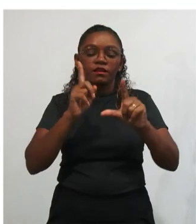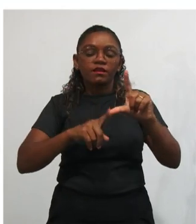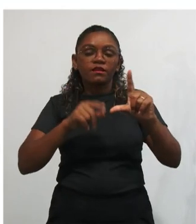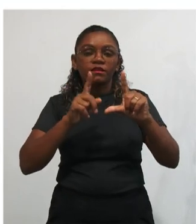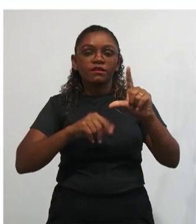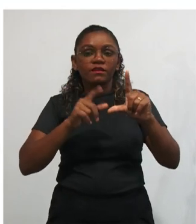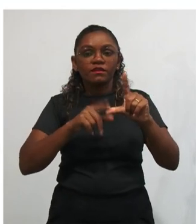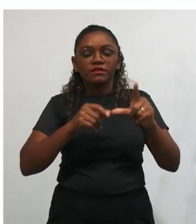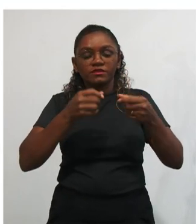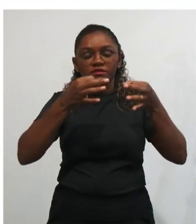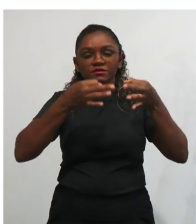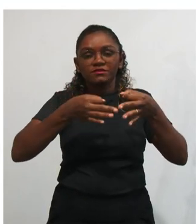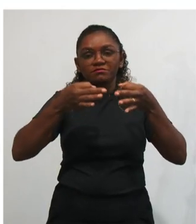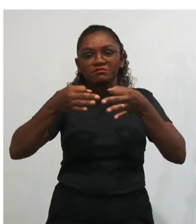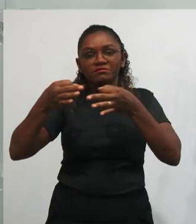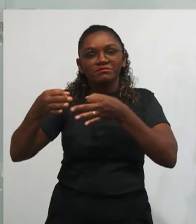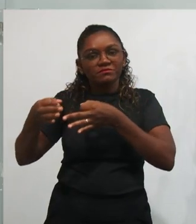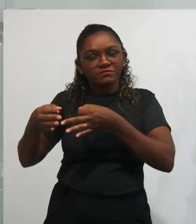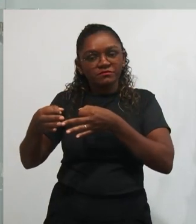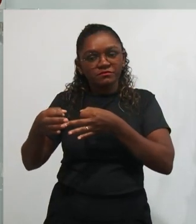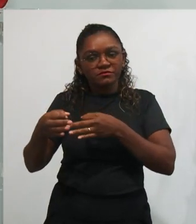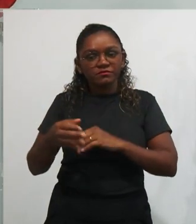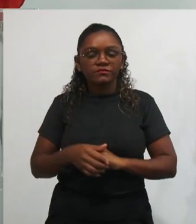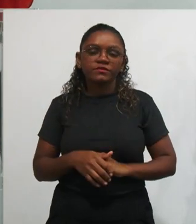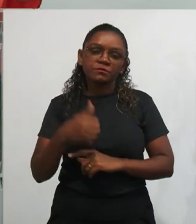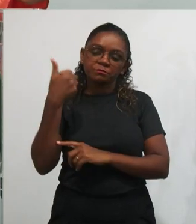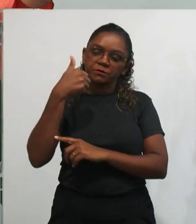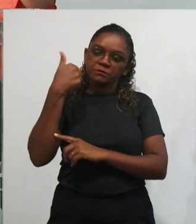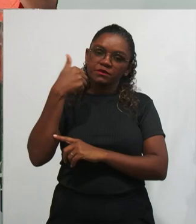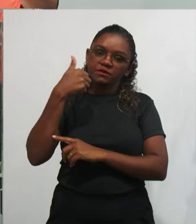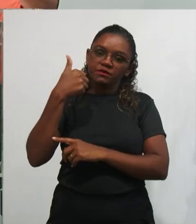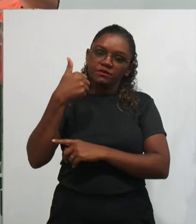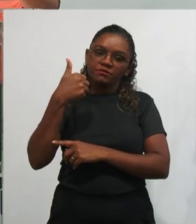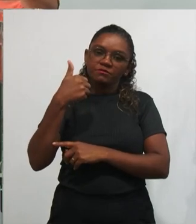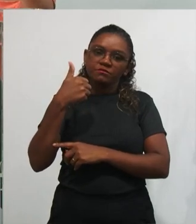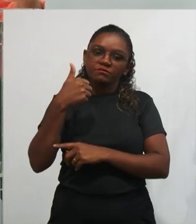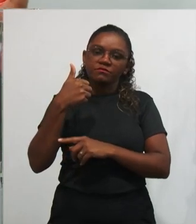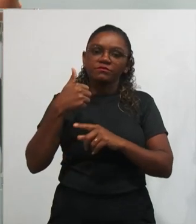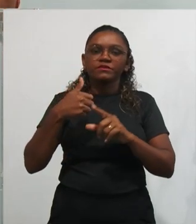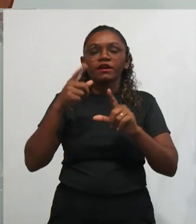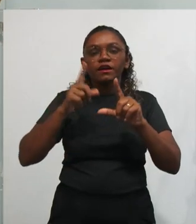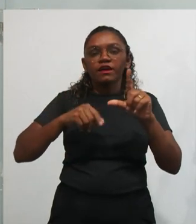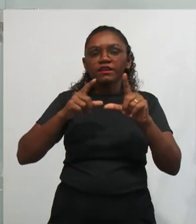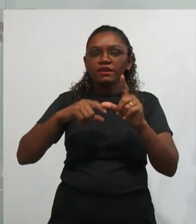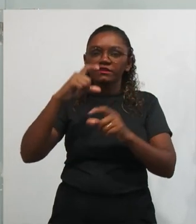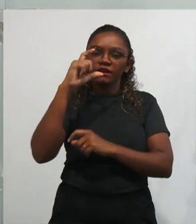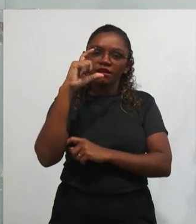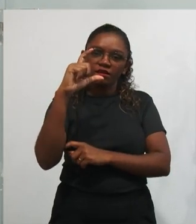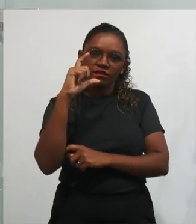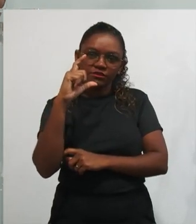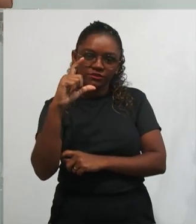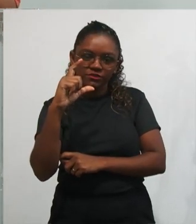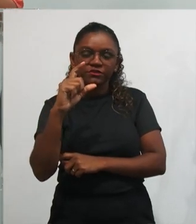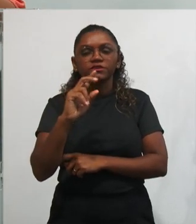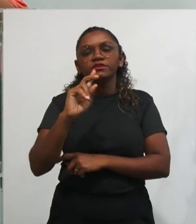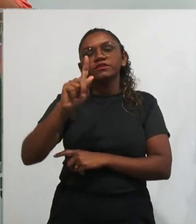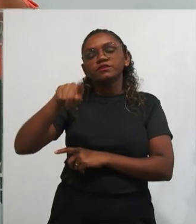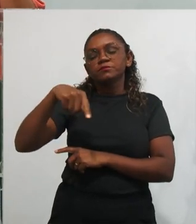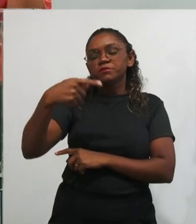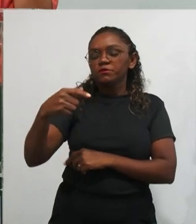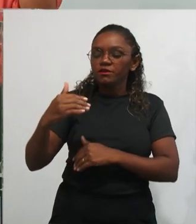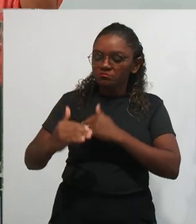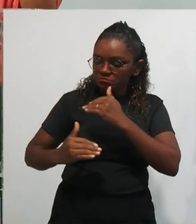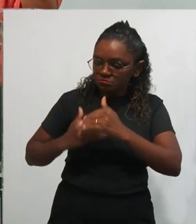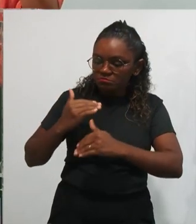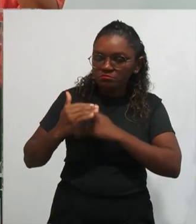aceitável das Letras eu começo pel aquele processo de escrita de letra bastão em seguida conforme essa criança vai